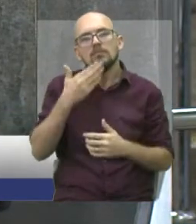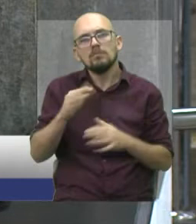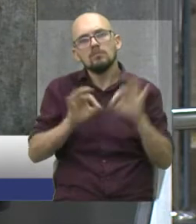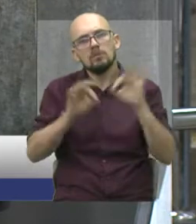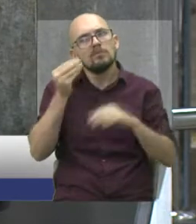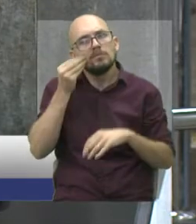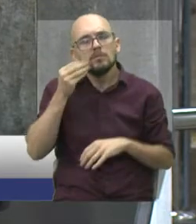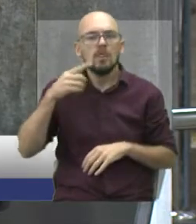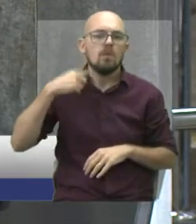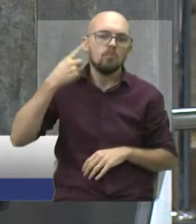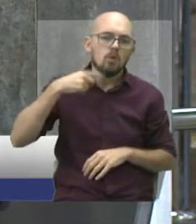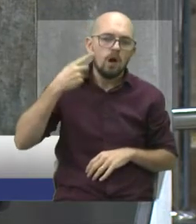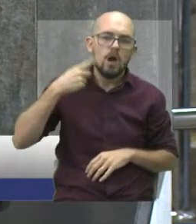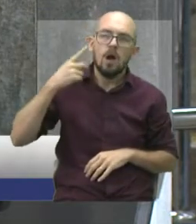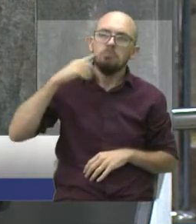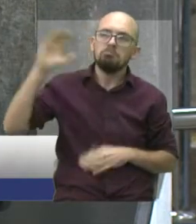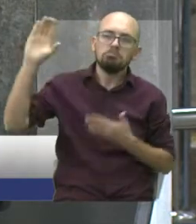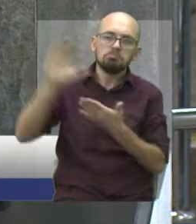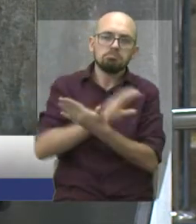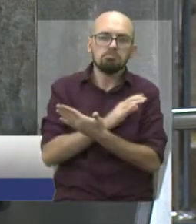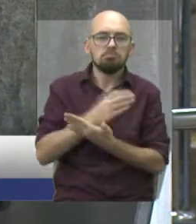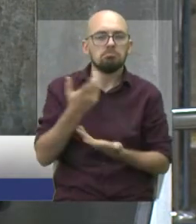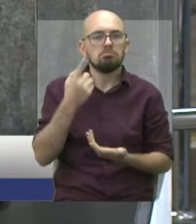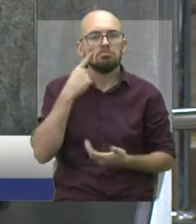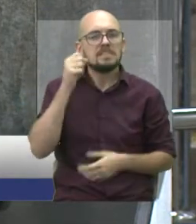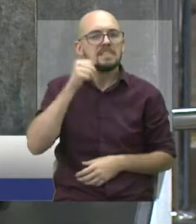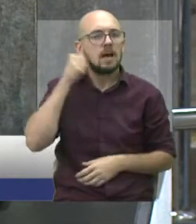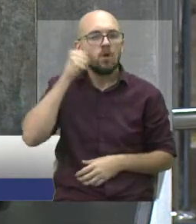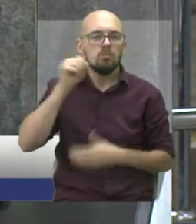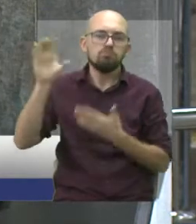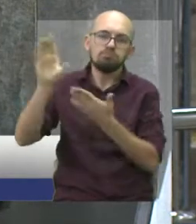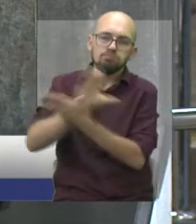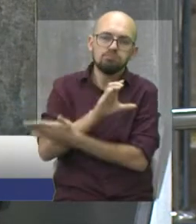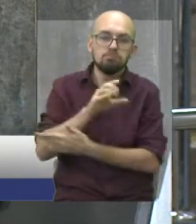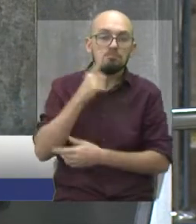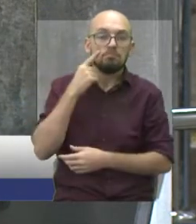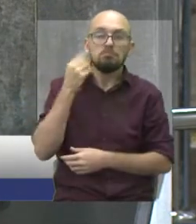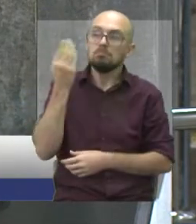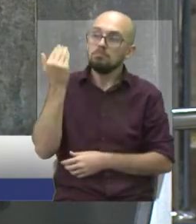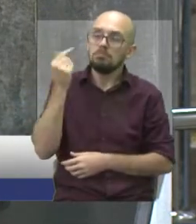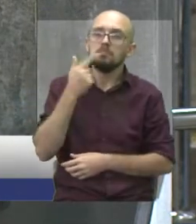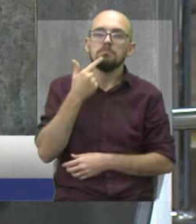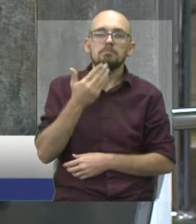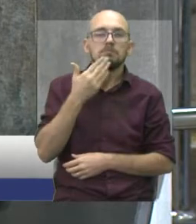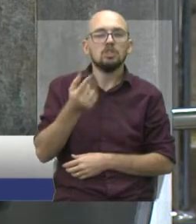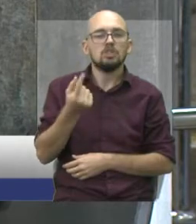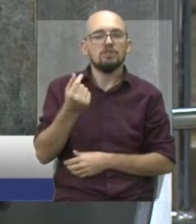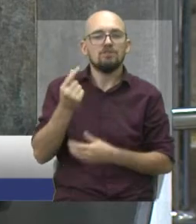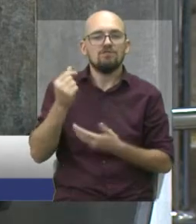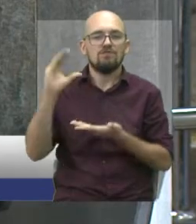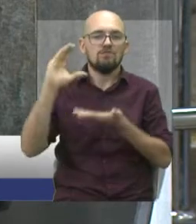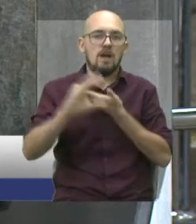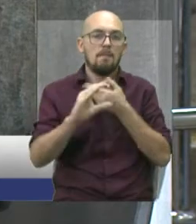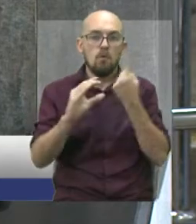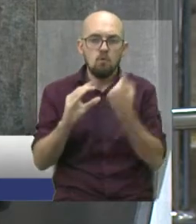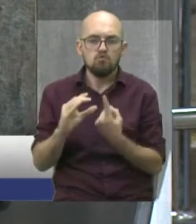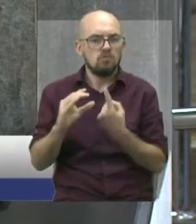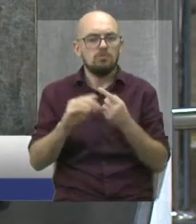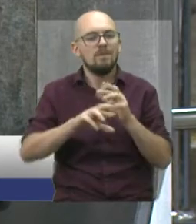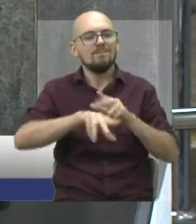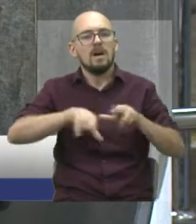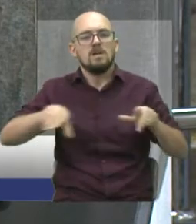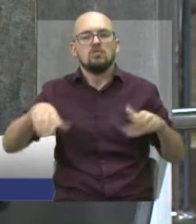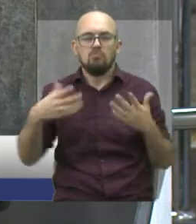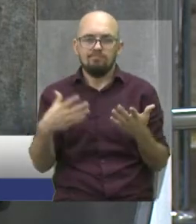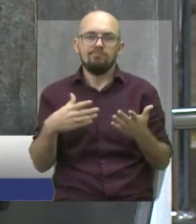deputados, senadores, buscar verba para esse local, não só para esse, como para outros lugares também. Então está aí